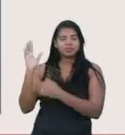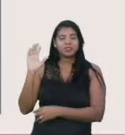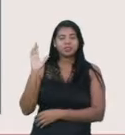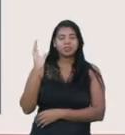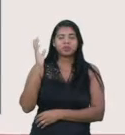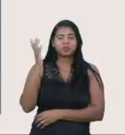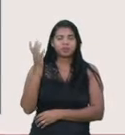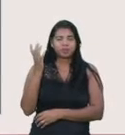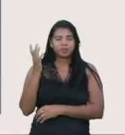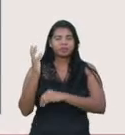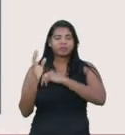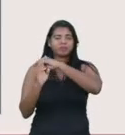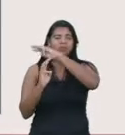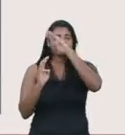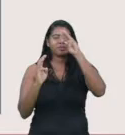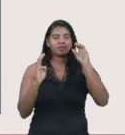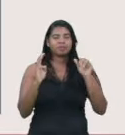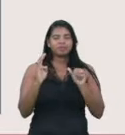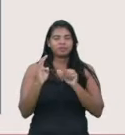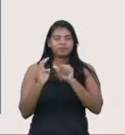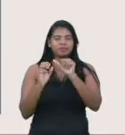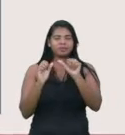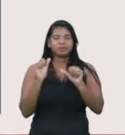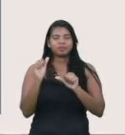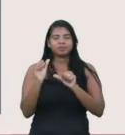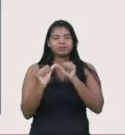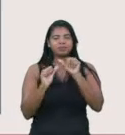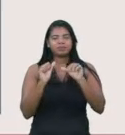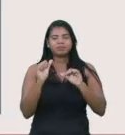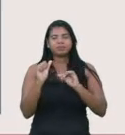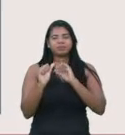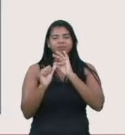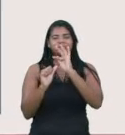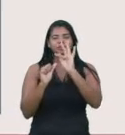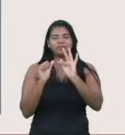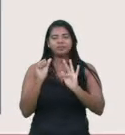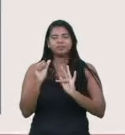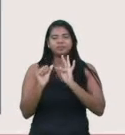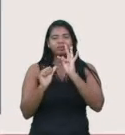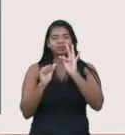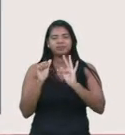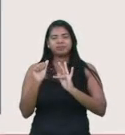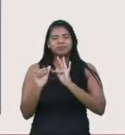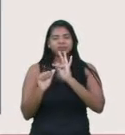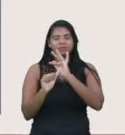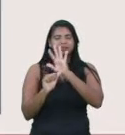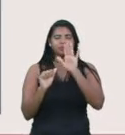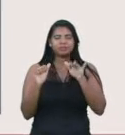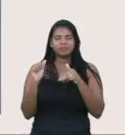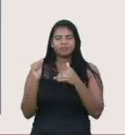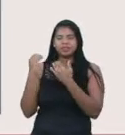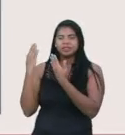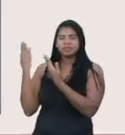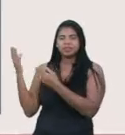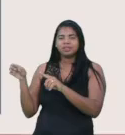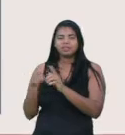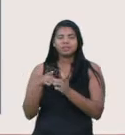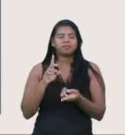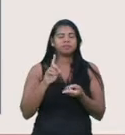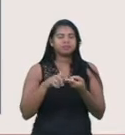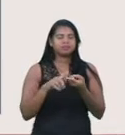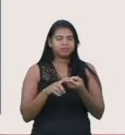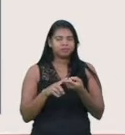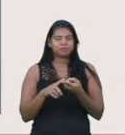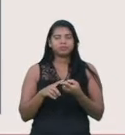aurora boreal e aurora austral. É importante que vocês lembrem que essas auroras, elas ocorrem nos polos,